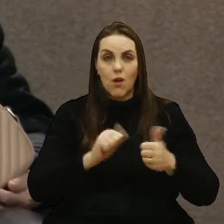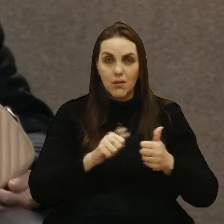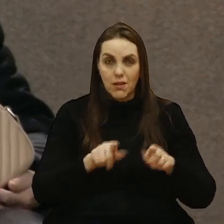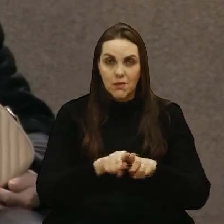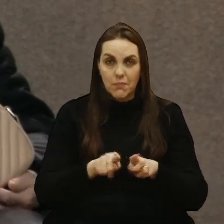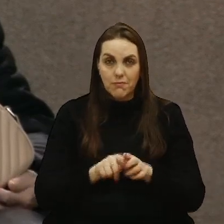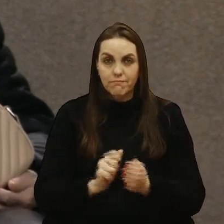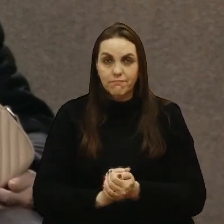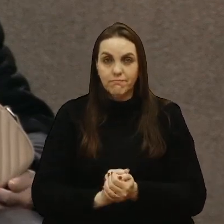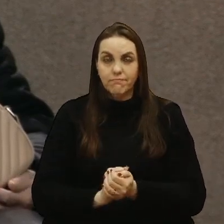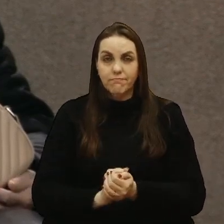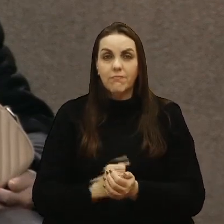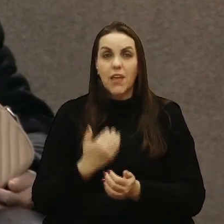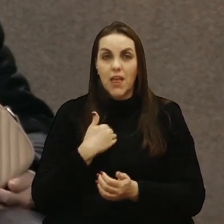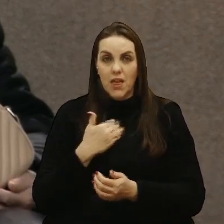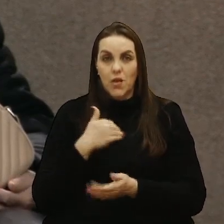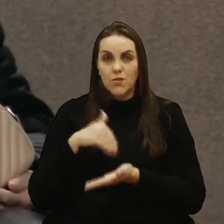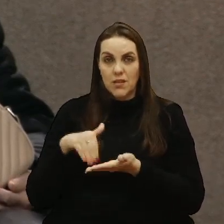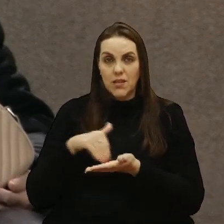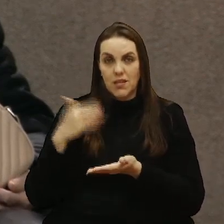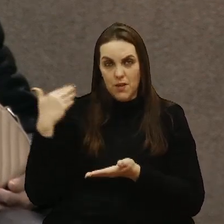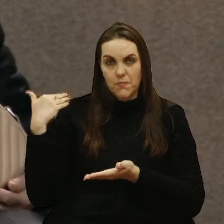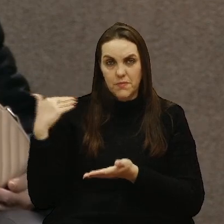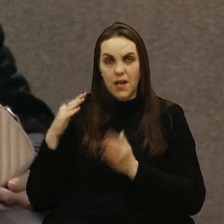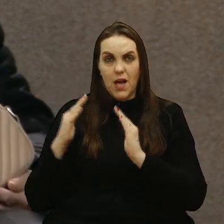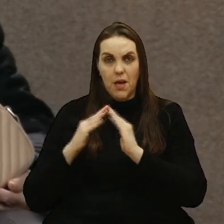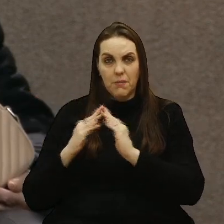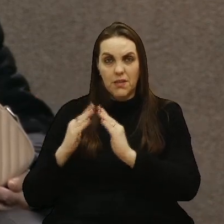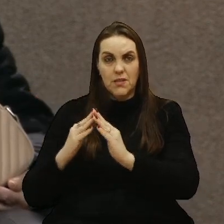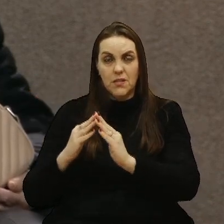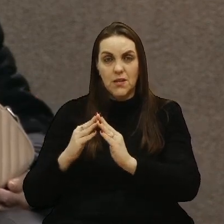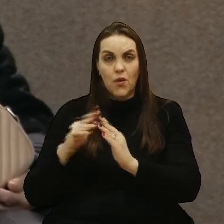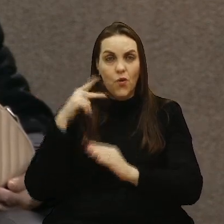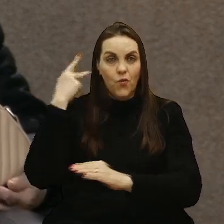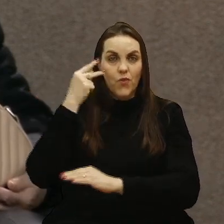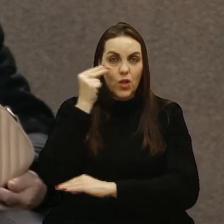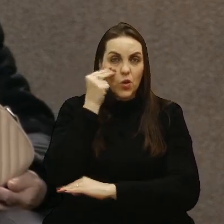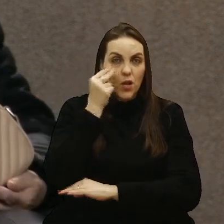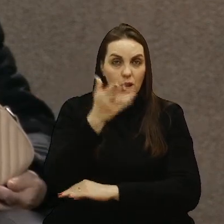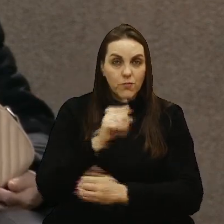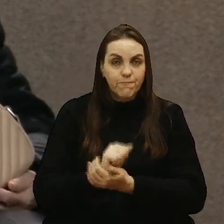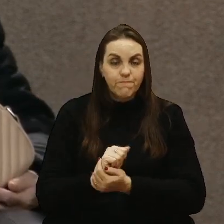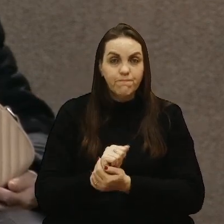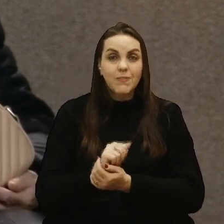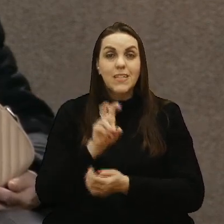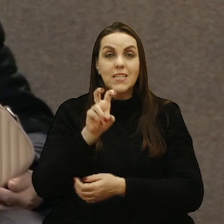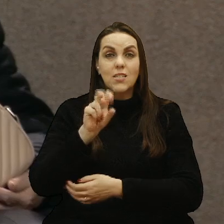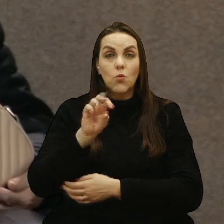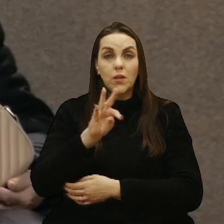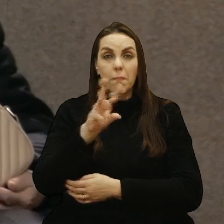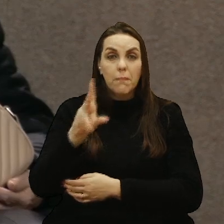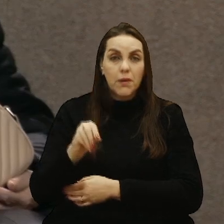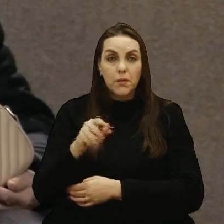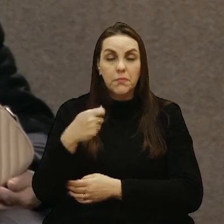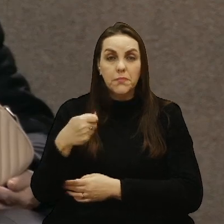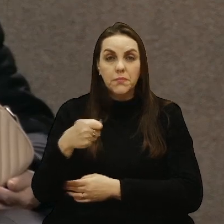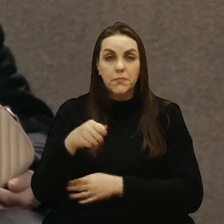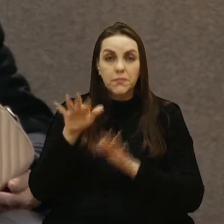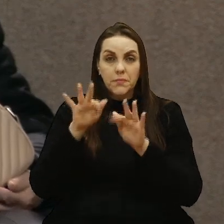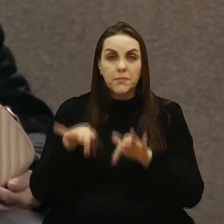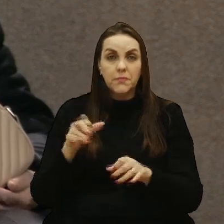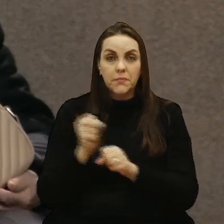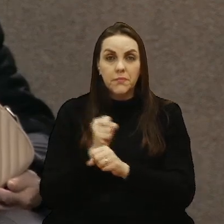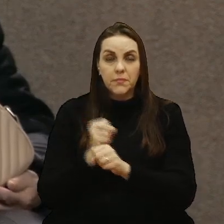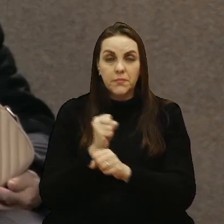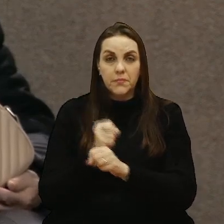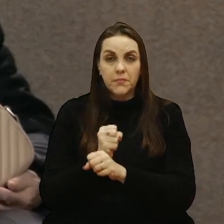vocês, assim, eu, enquanto secretário da Habitação, vereador Cláudio, 50 milhões a gente precisava para finalizar as obras, para